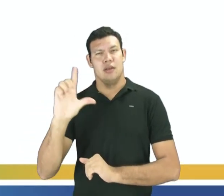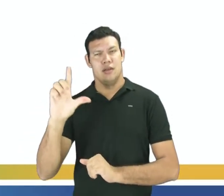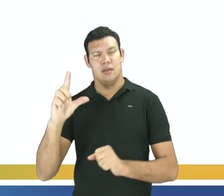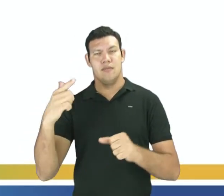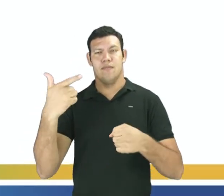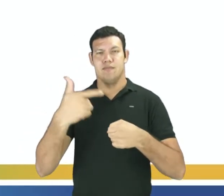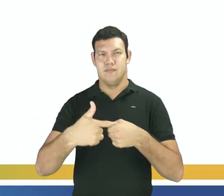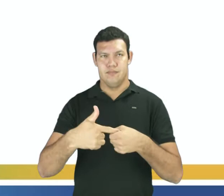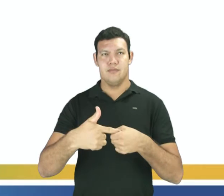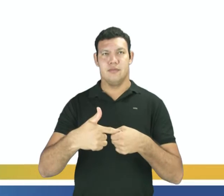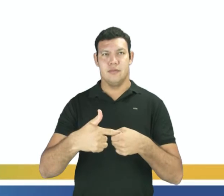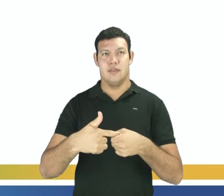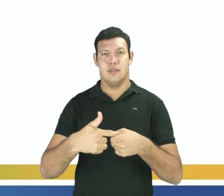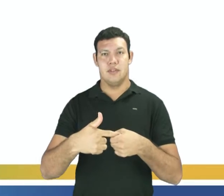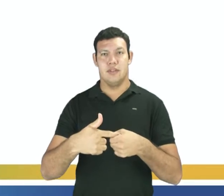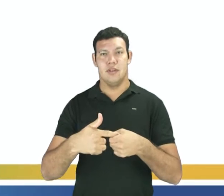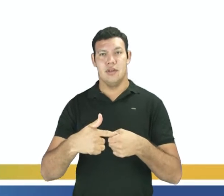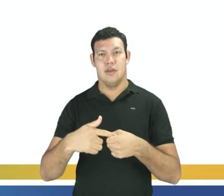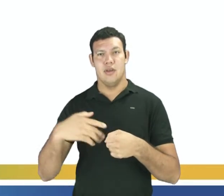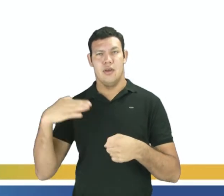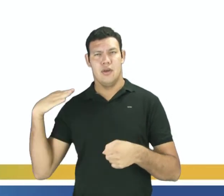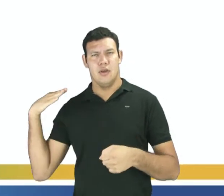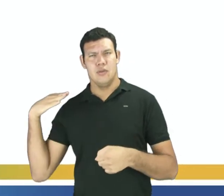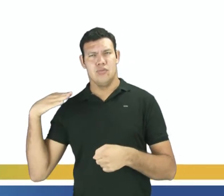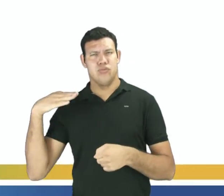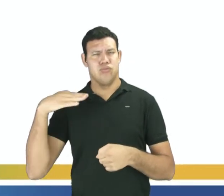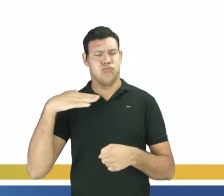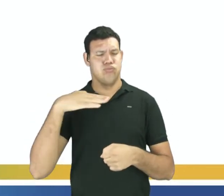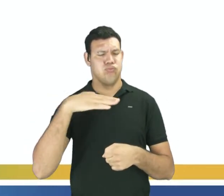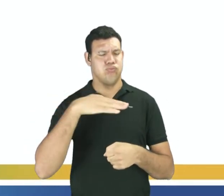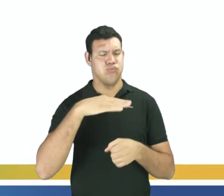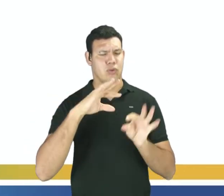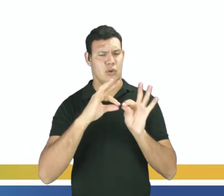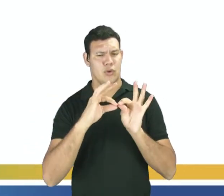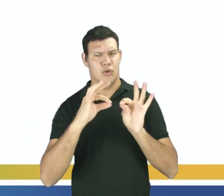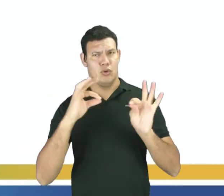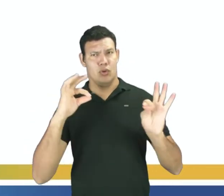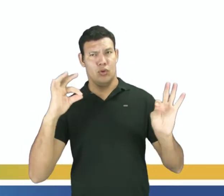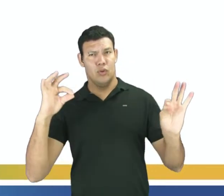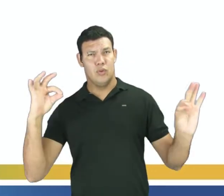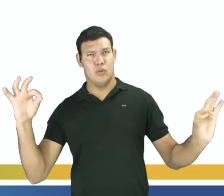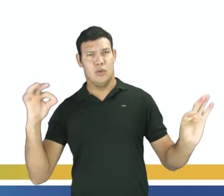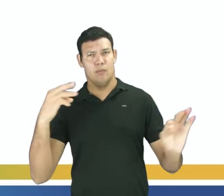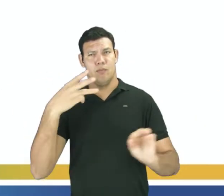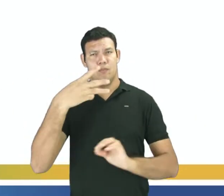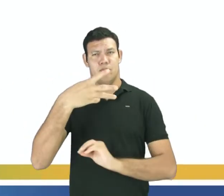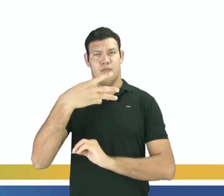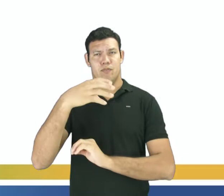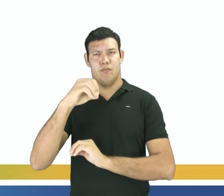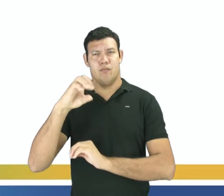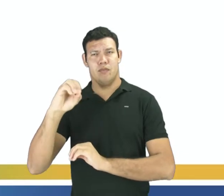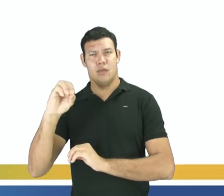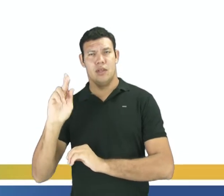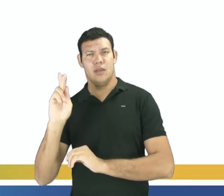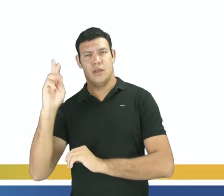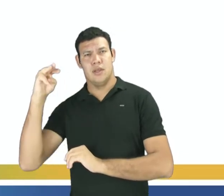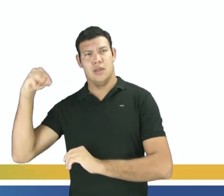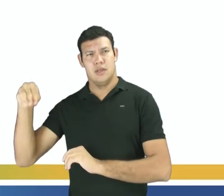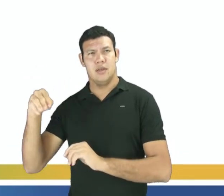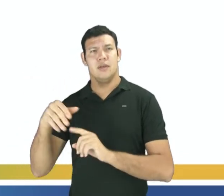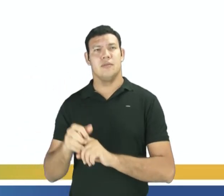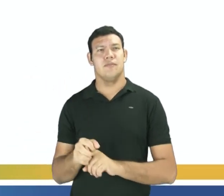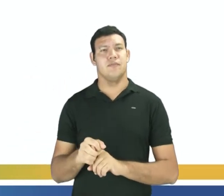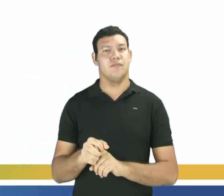quilômetros. Observe que a quantidade de litros que ele queria saber é de 60. A quantidade de litros aqui, então, ela